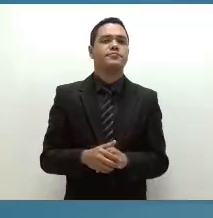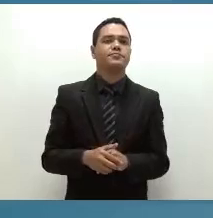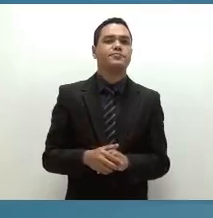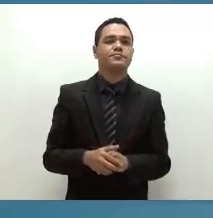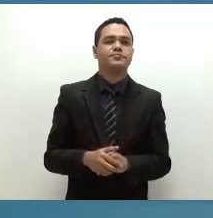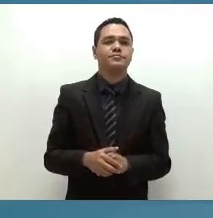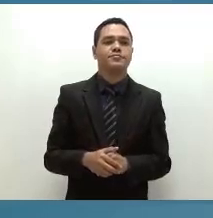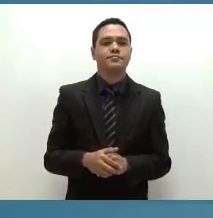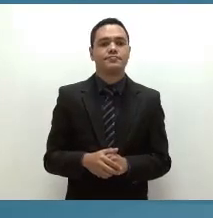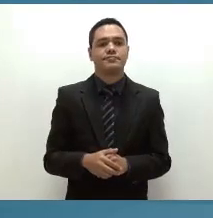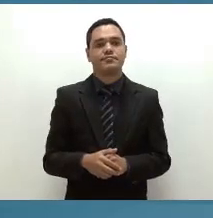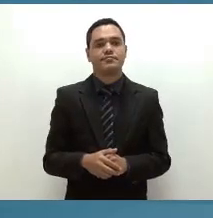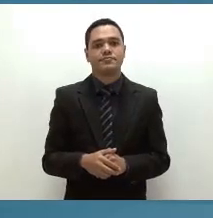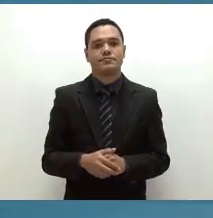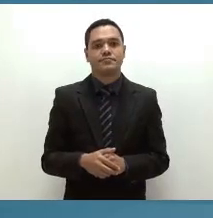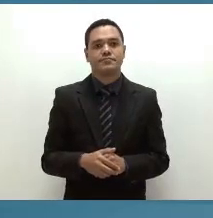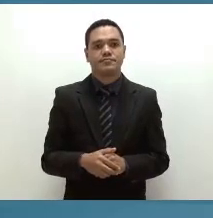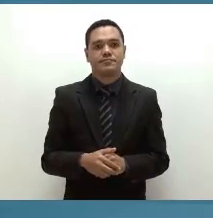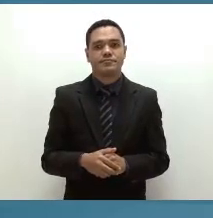Moura?